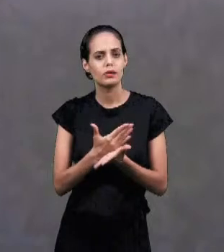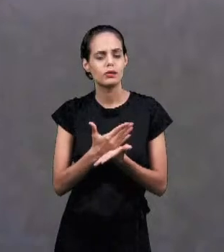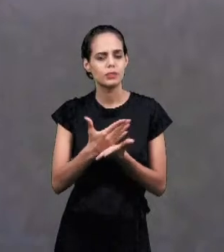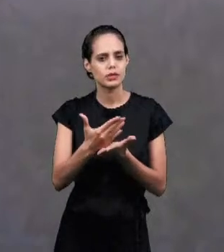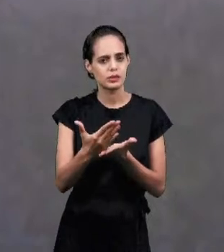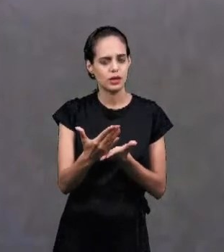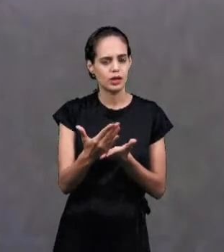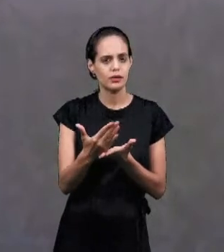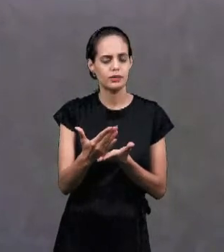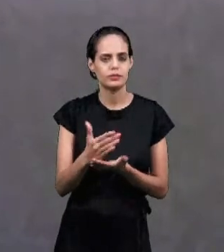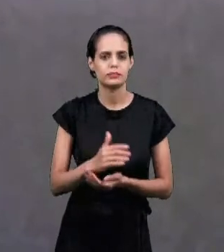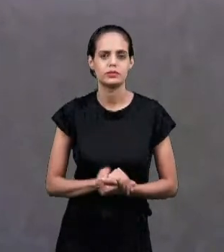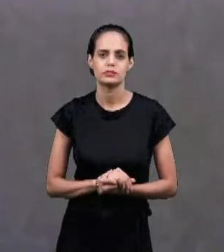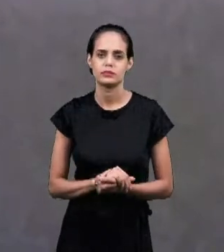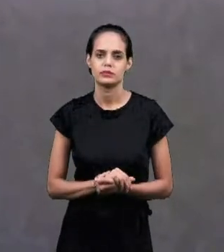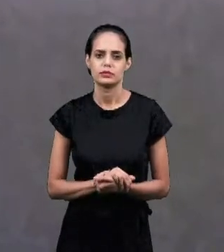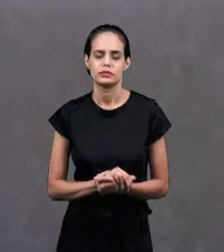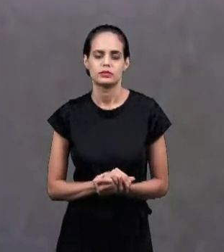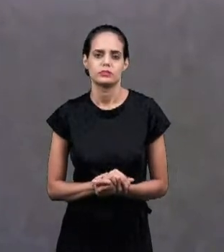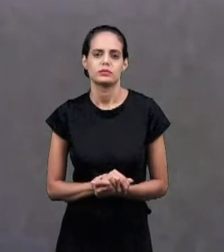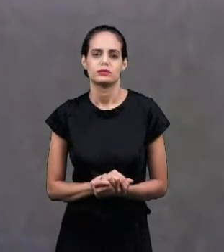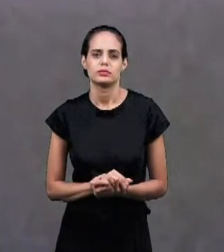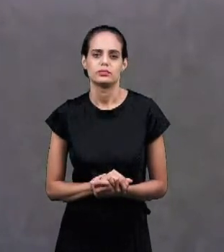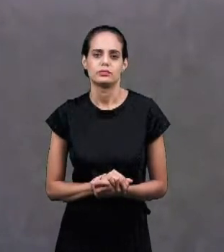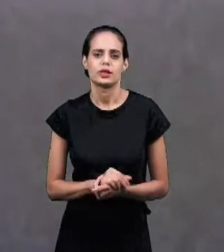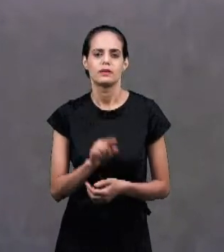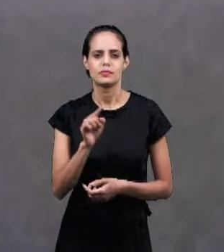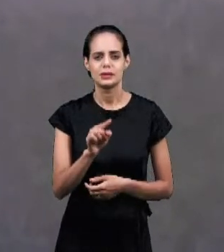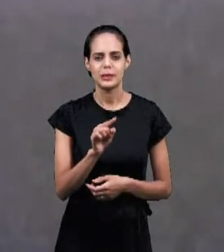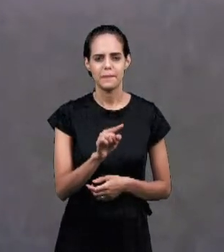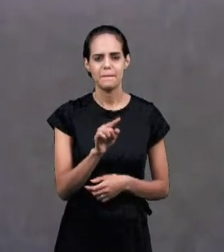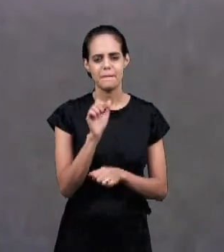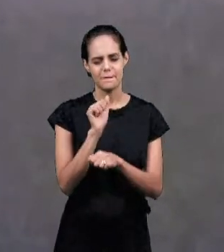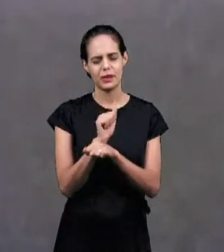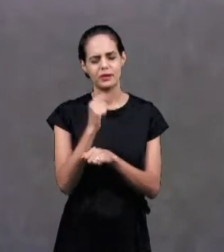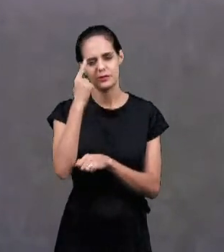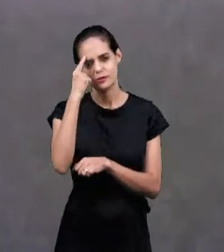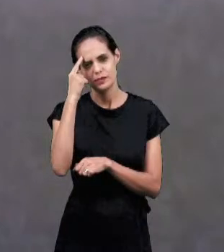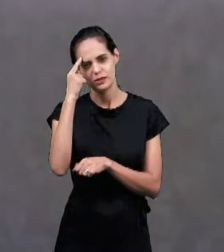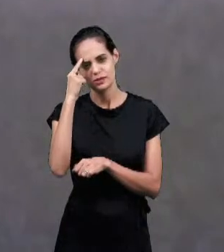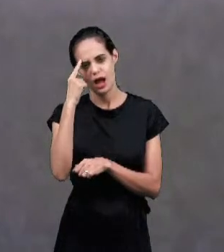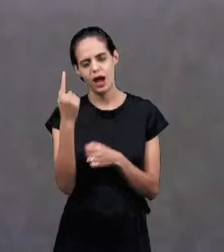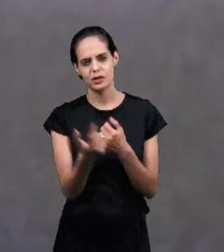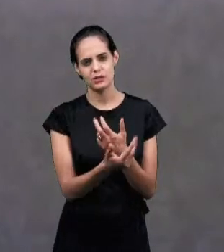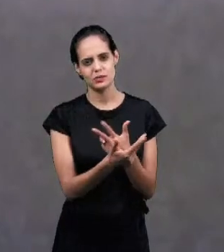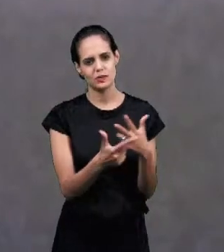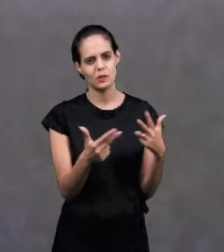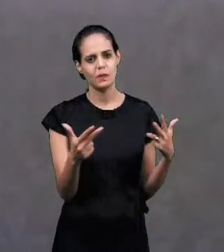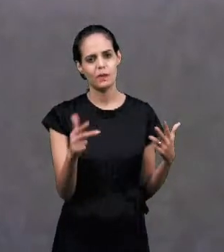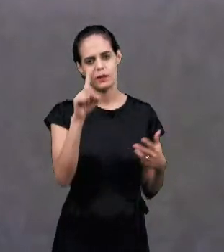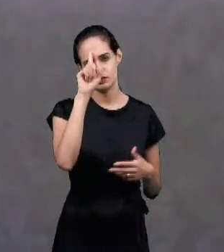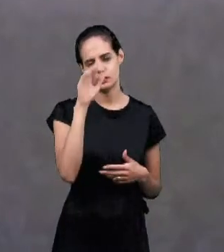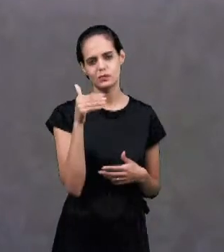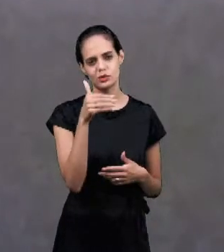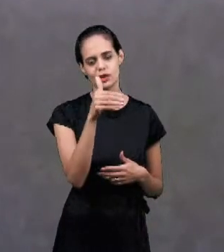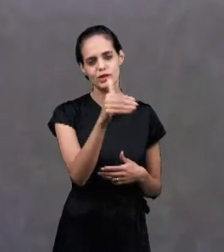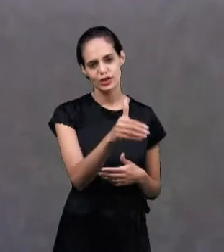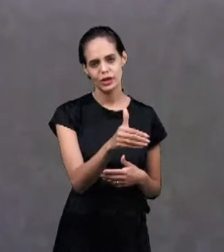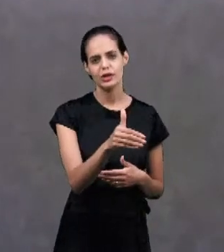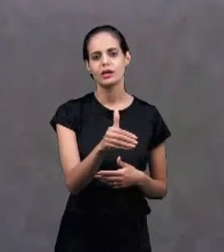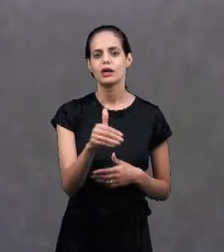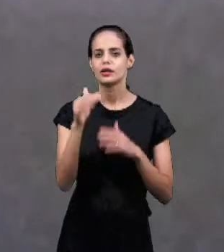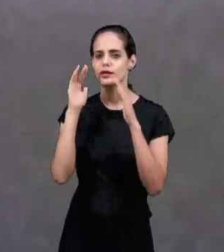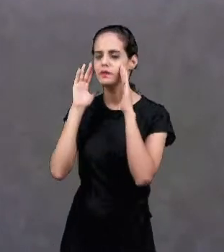se desvinculando um pouco, se desligando um pouco das coisas do dia a dia para voltar a sua mente, o seu coração para